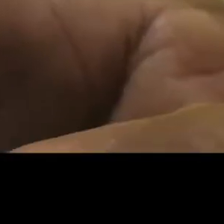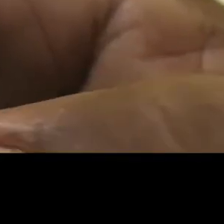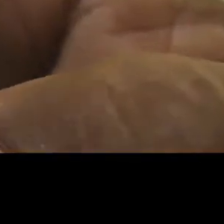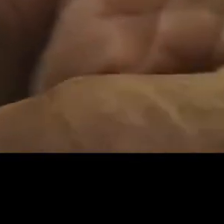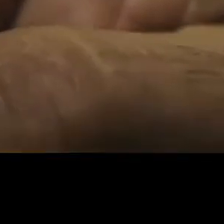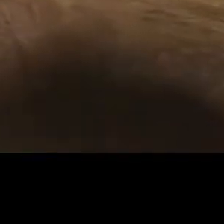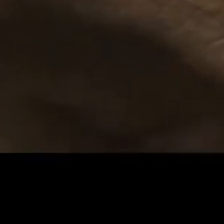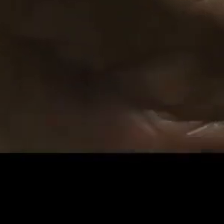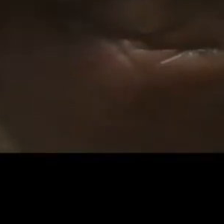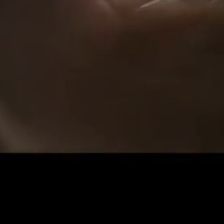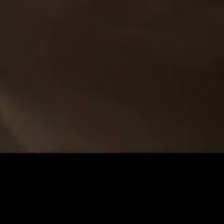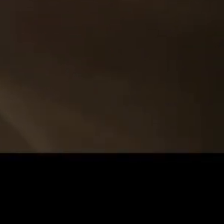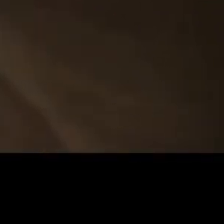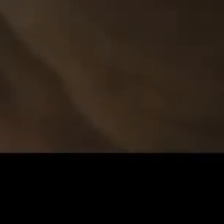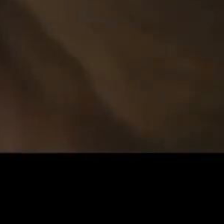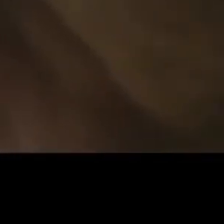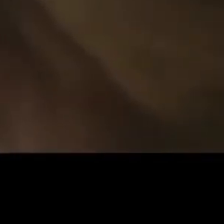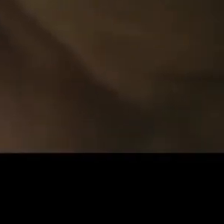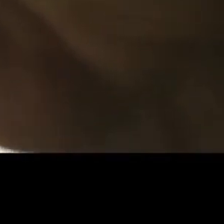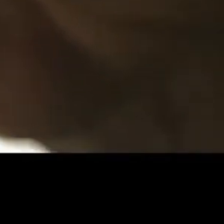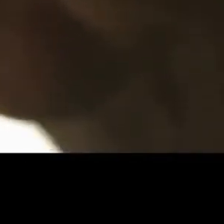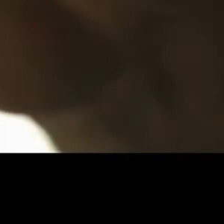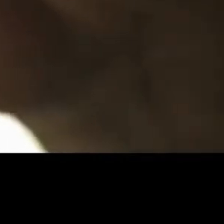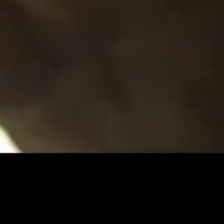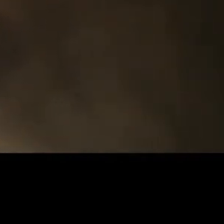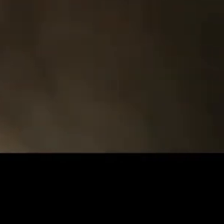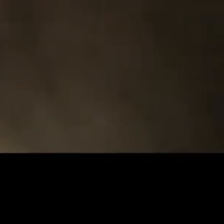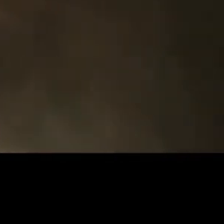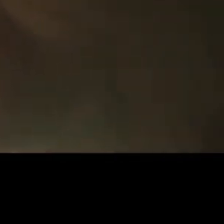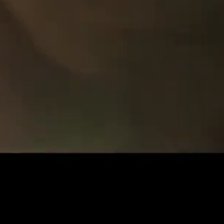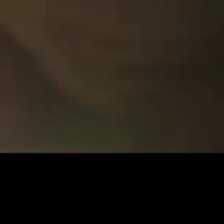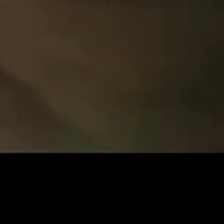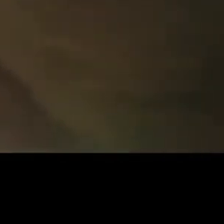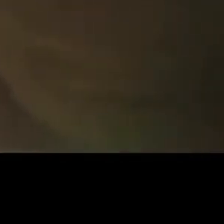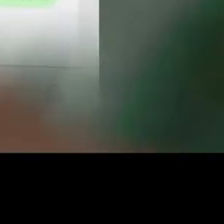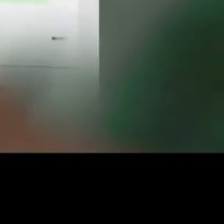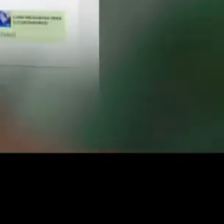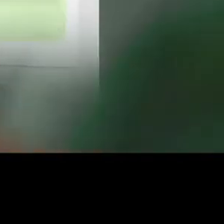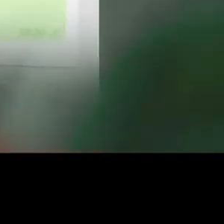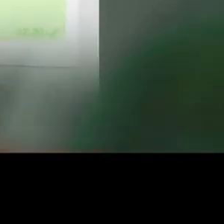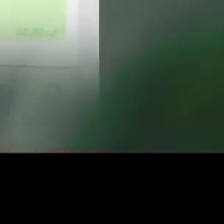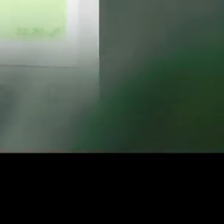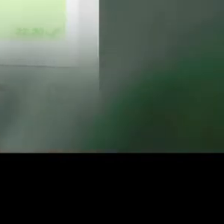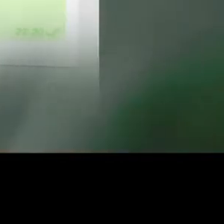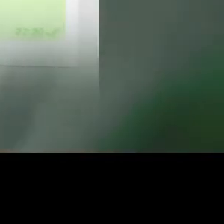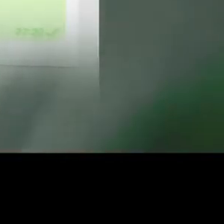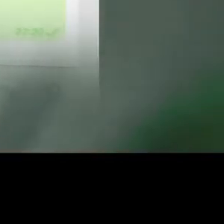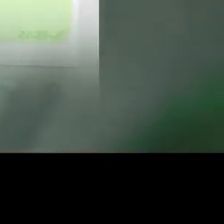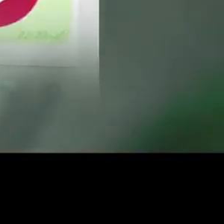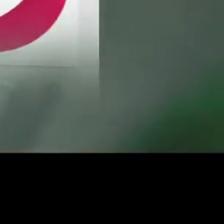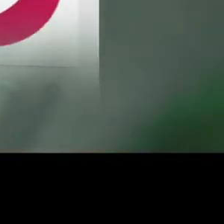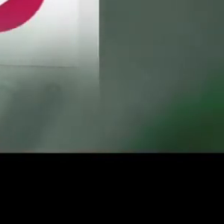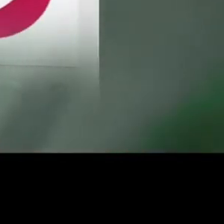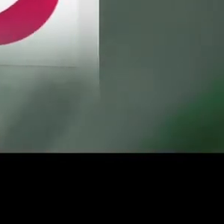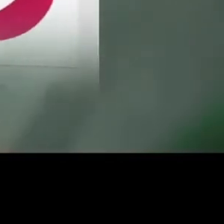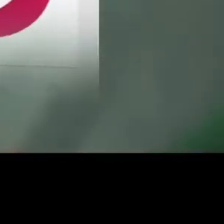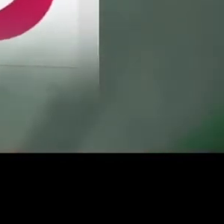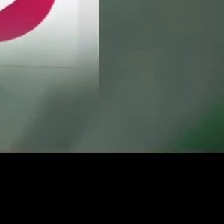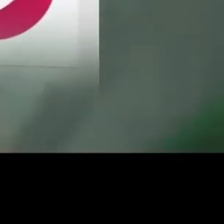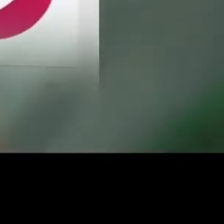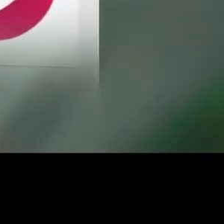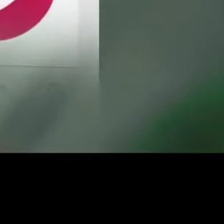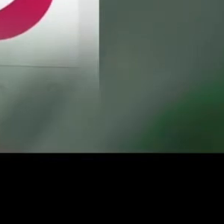Não espalhe terror. Não espalhe ódio. Não espalhe mentiras. Juntos, com a ciência